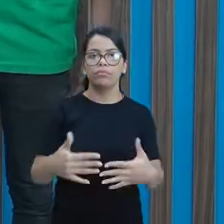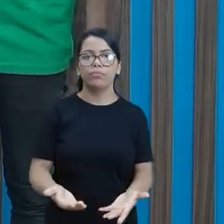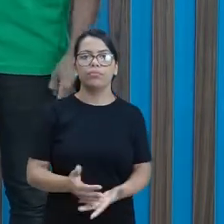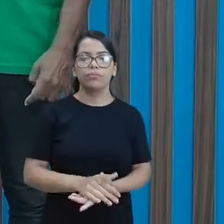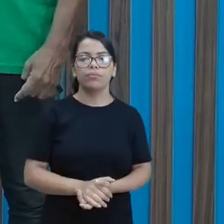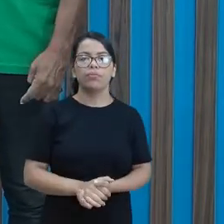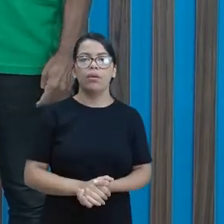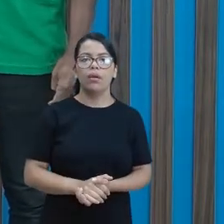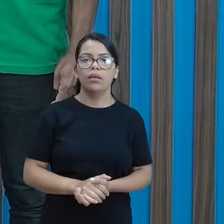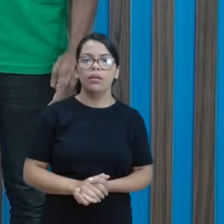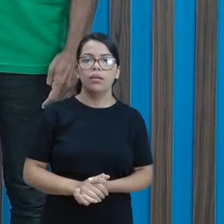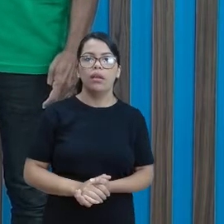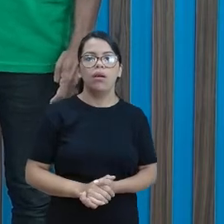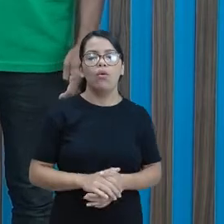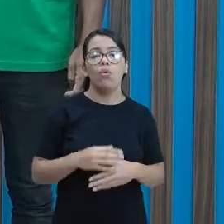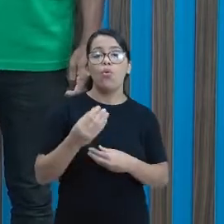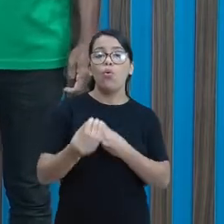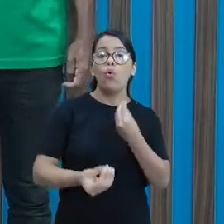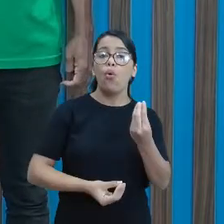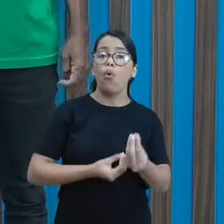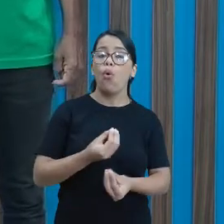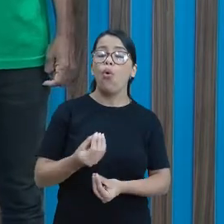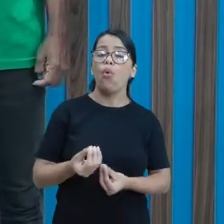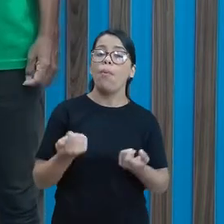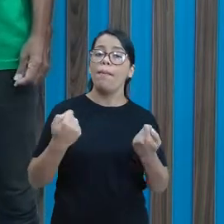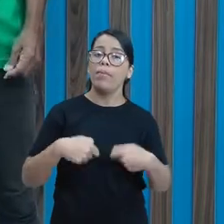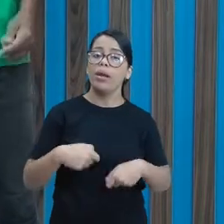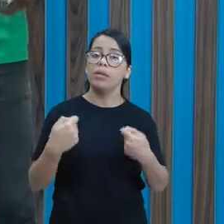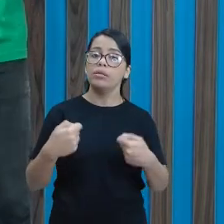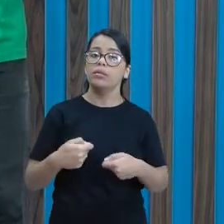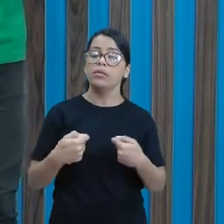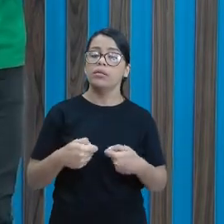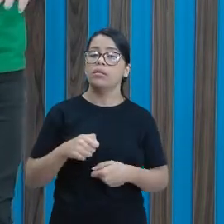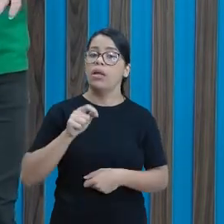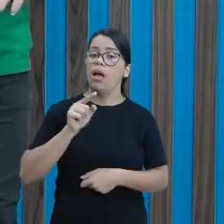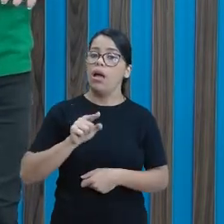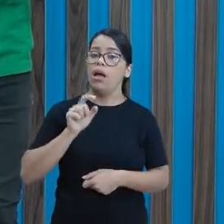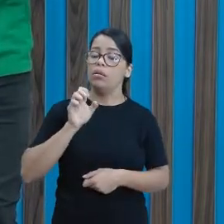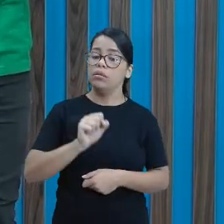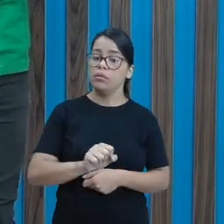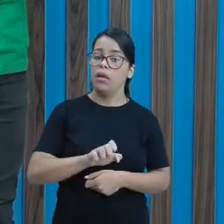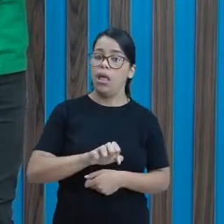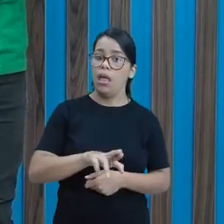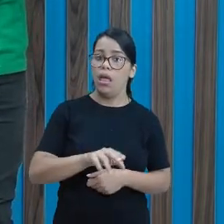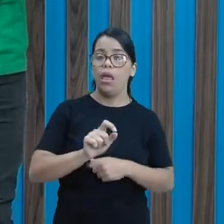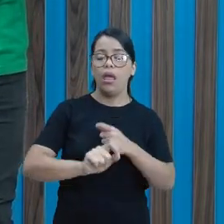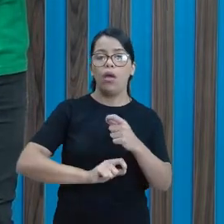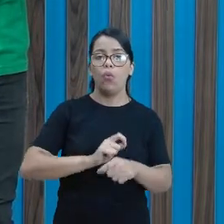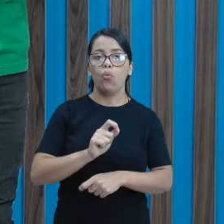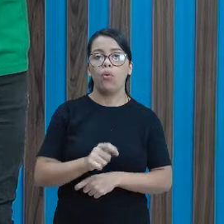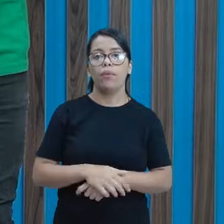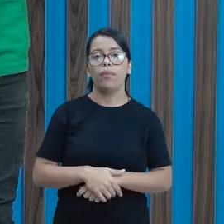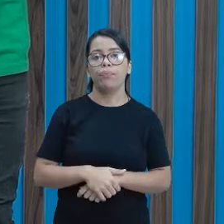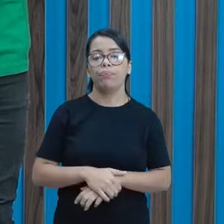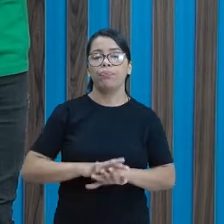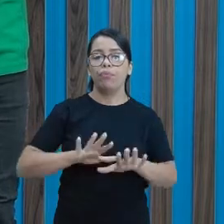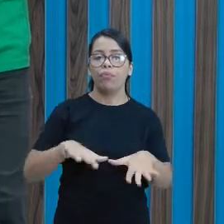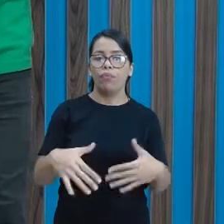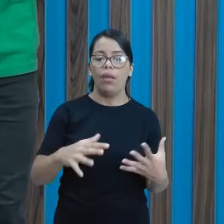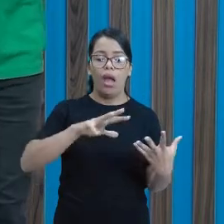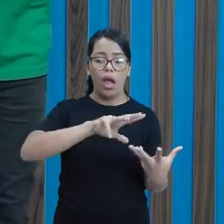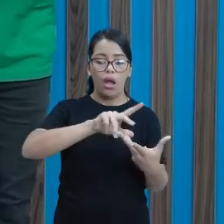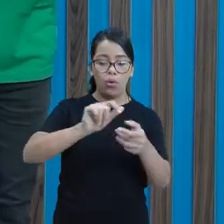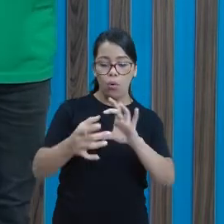ser, tá? Inclusiva, solidária e menos desigual, tá? Vocês deveria ser assim, todos.